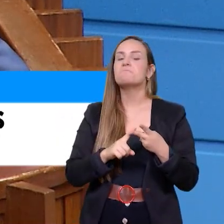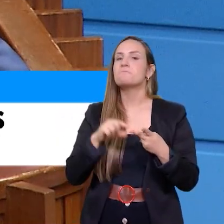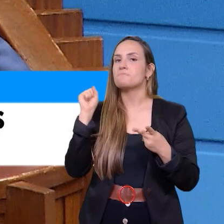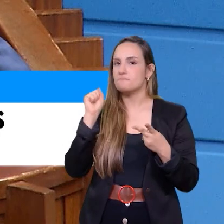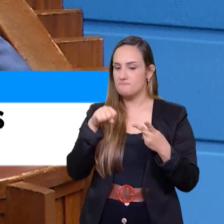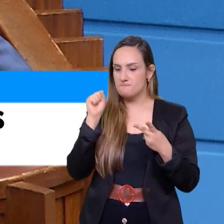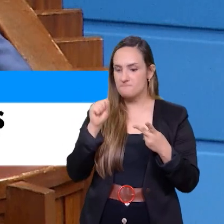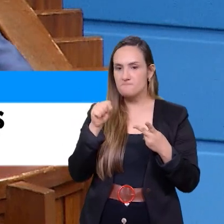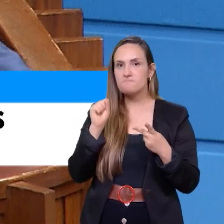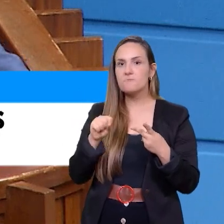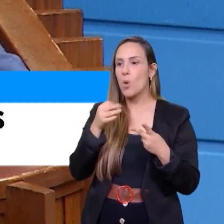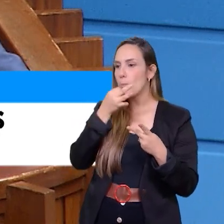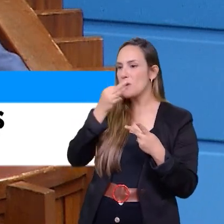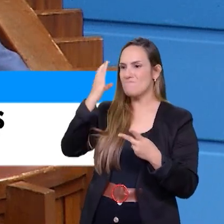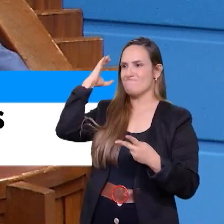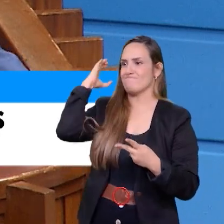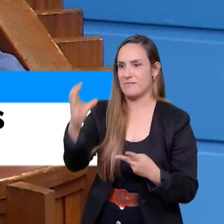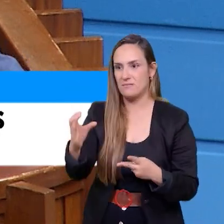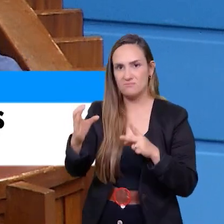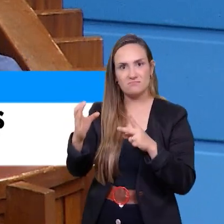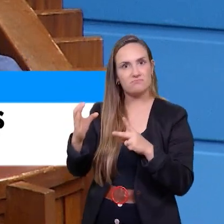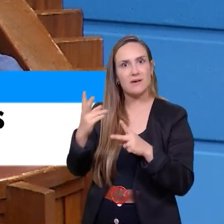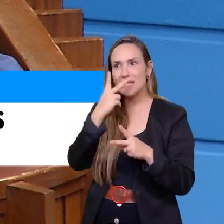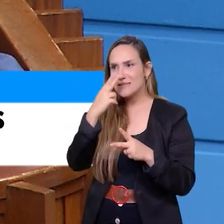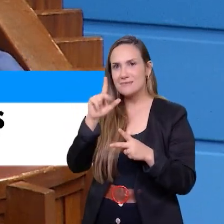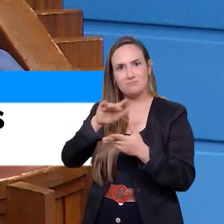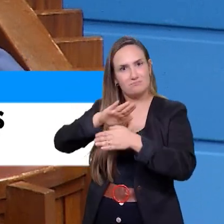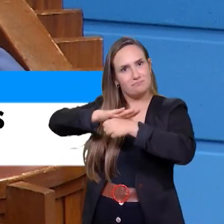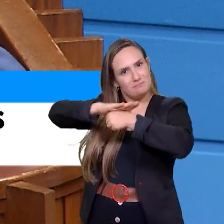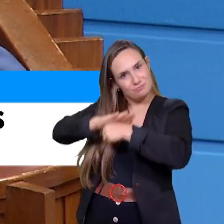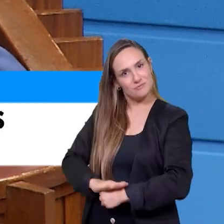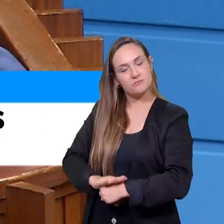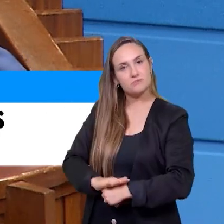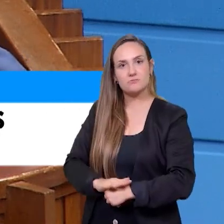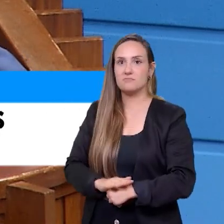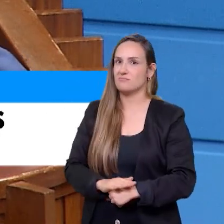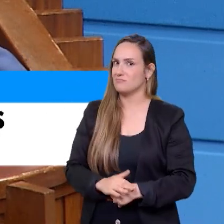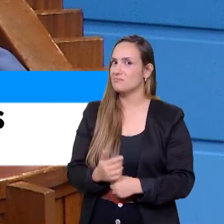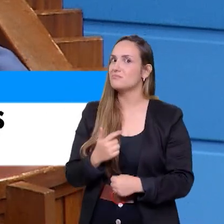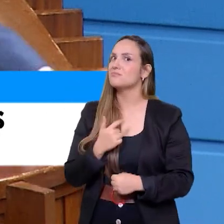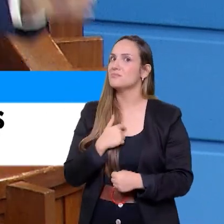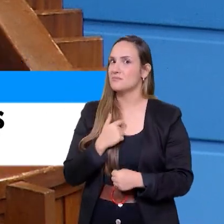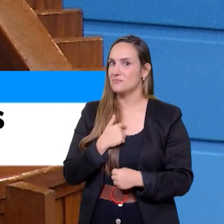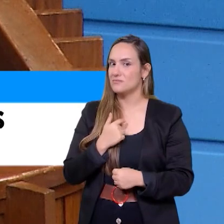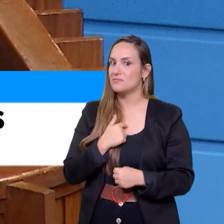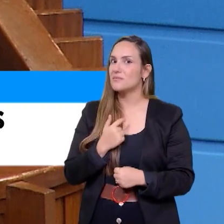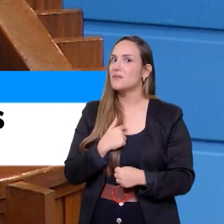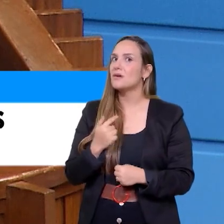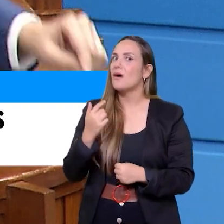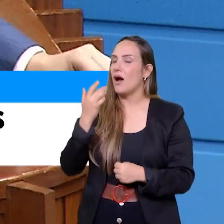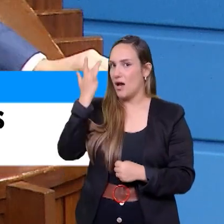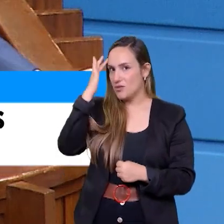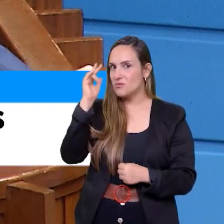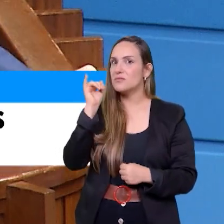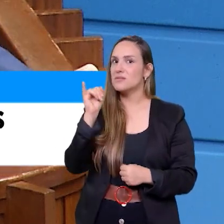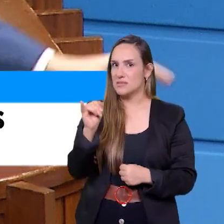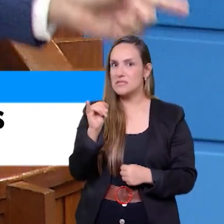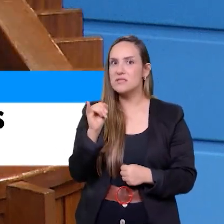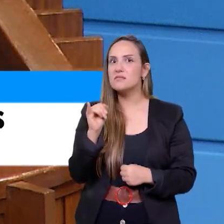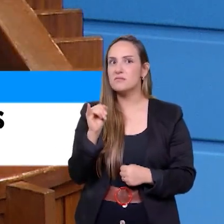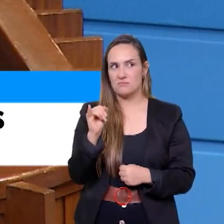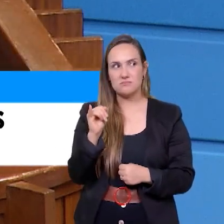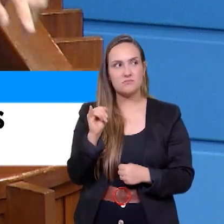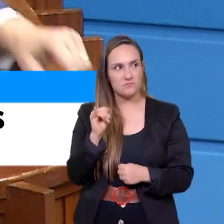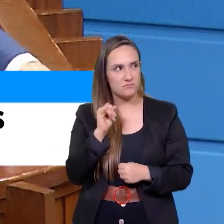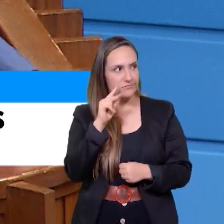a criminalização de opinião, de pensamento. A impressão que eu tenho é que, se pudesse enxergar o que se passa